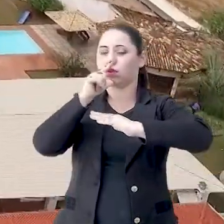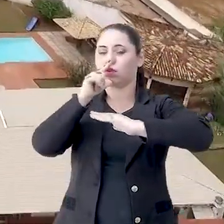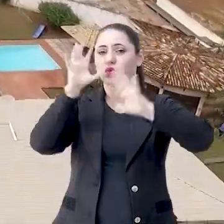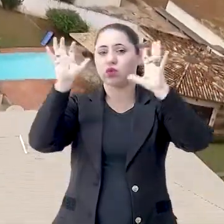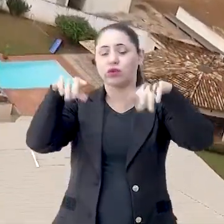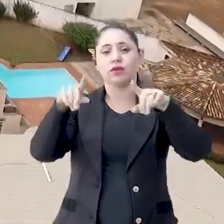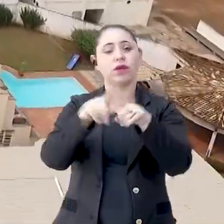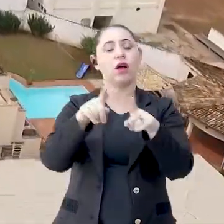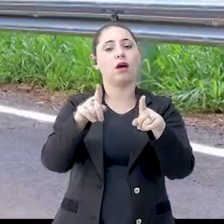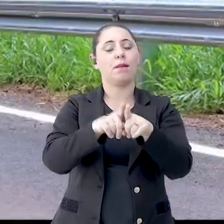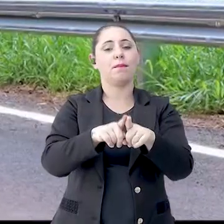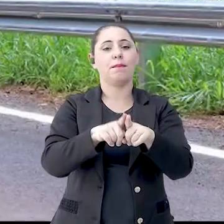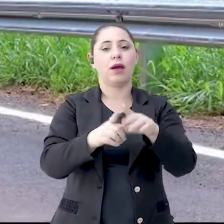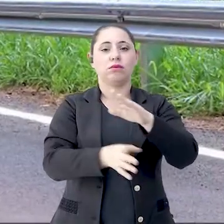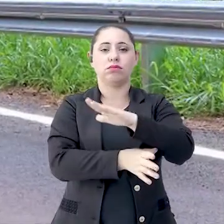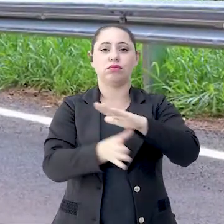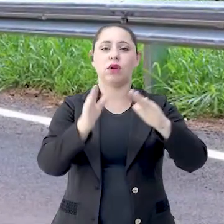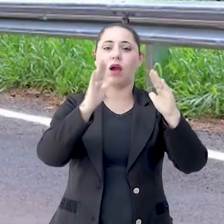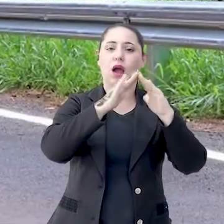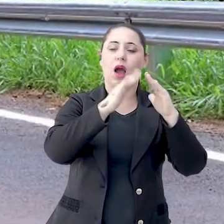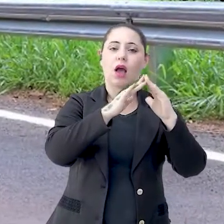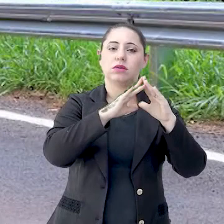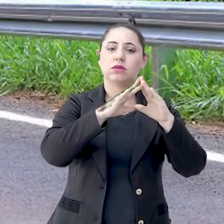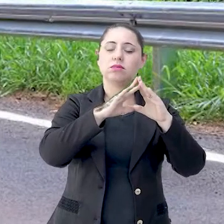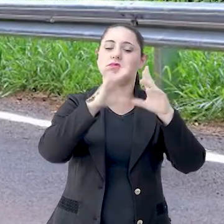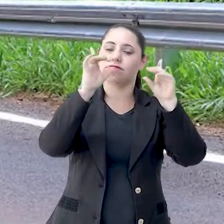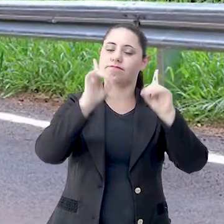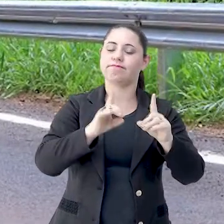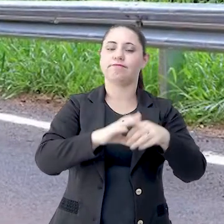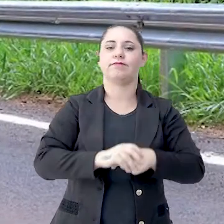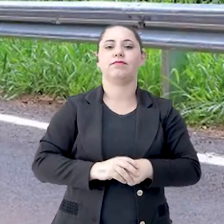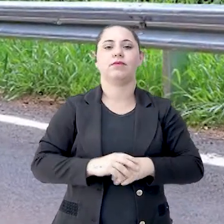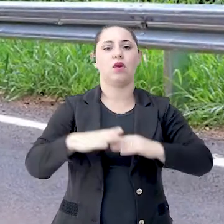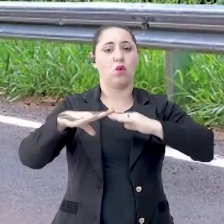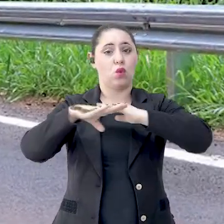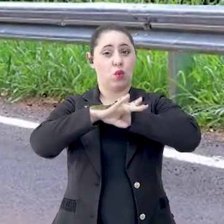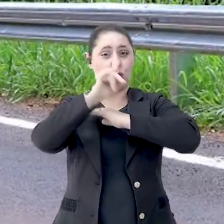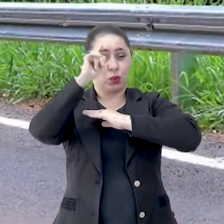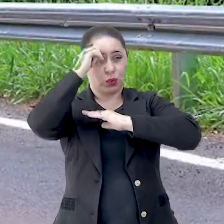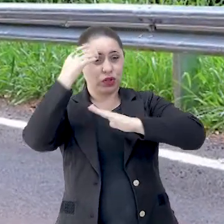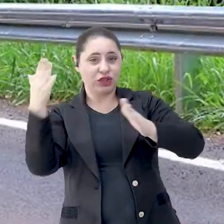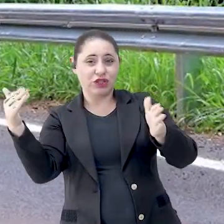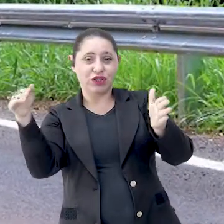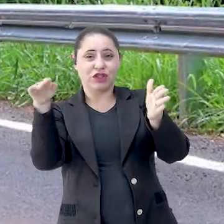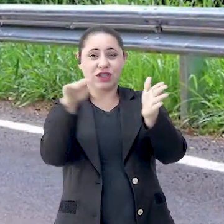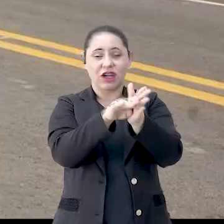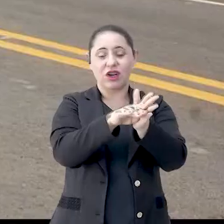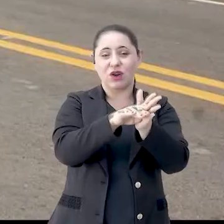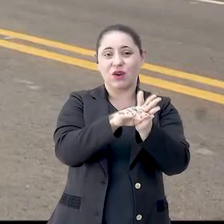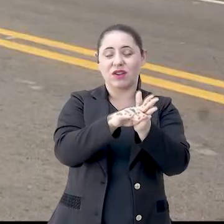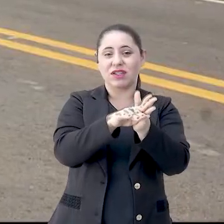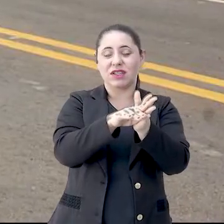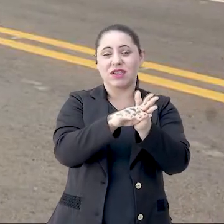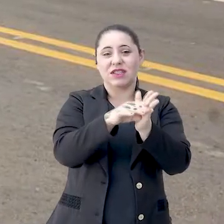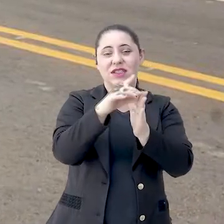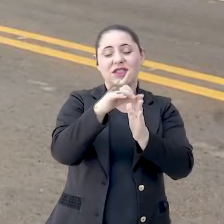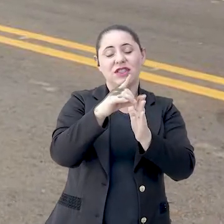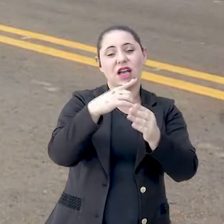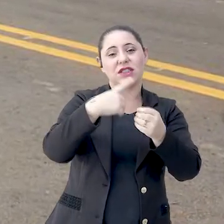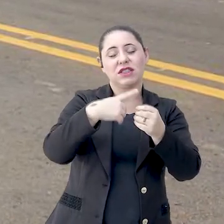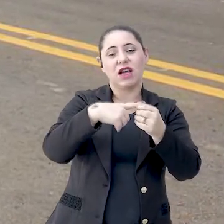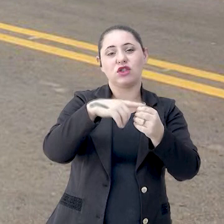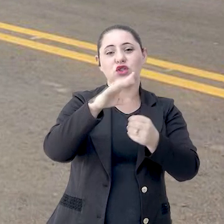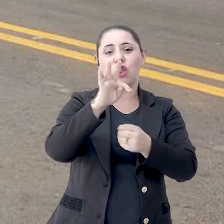e moradia digna. O asfalto chegou ao distrito de Toné. Era um sonho de mais de 20 anos